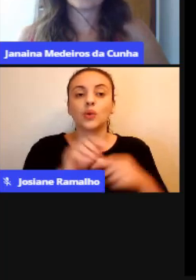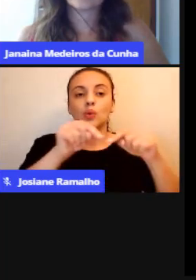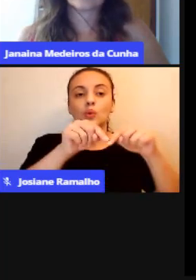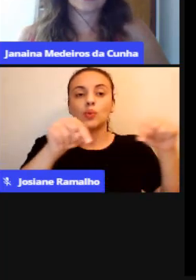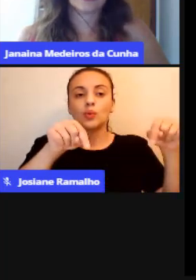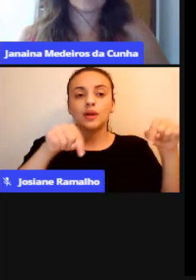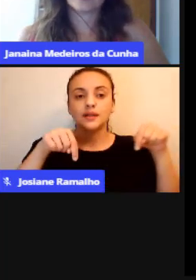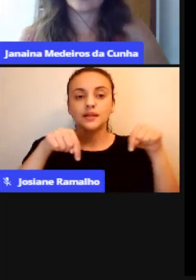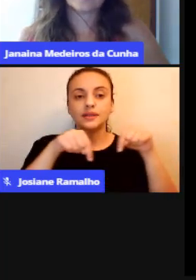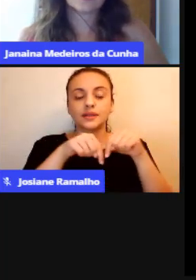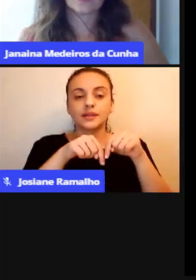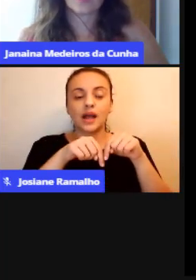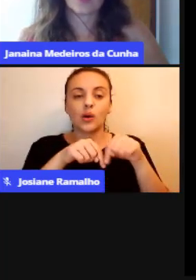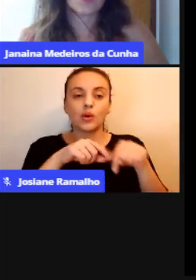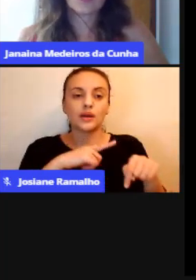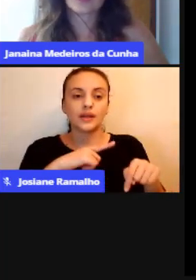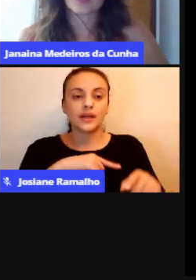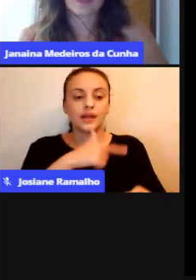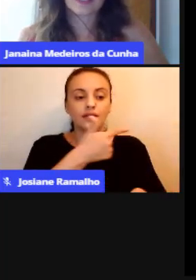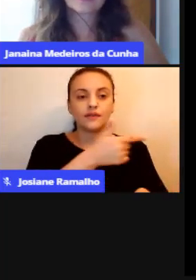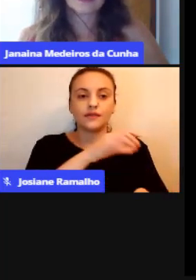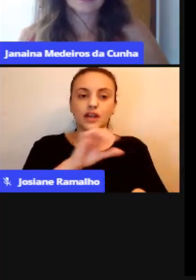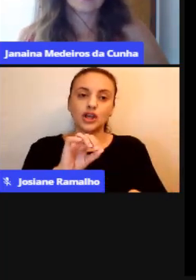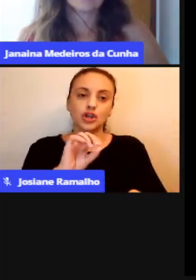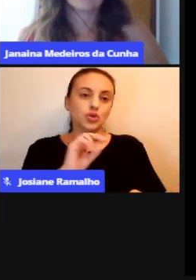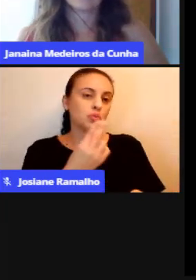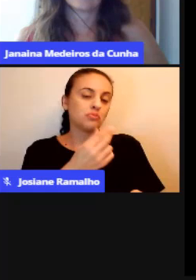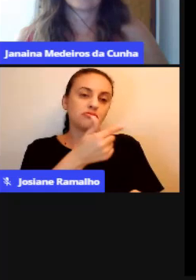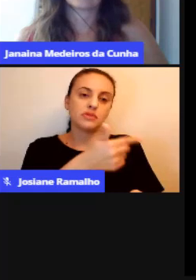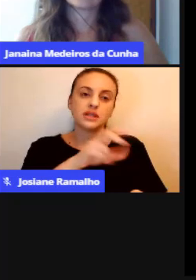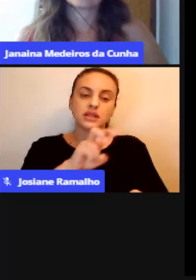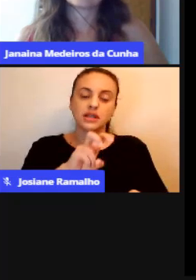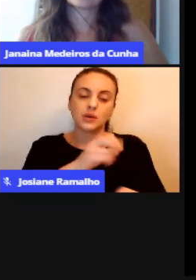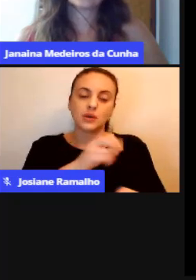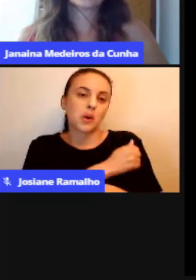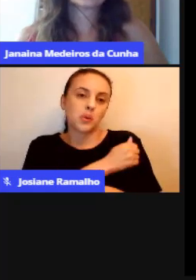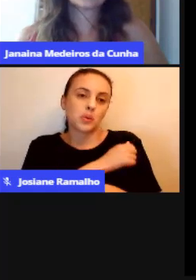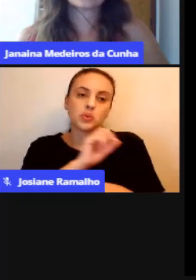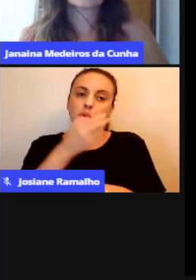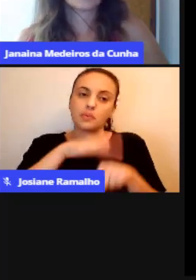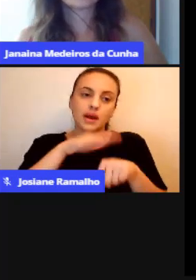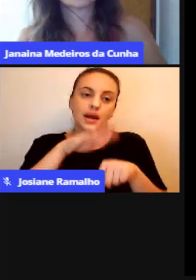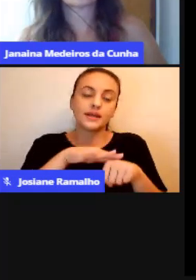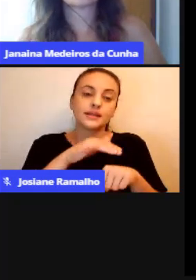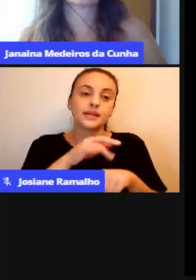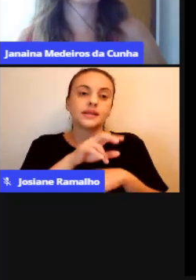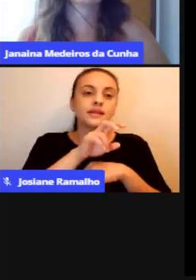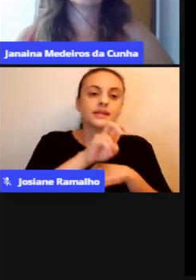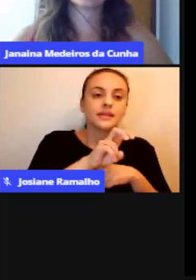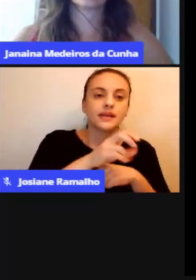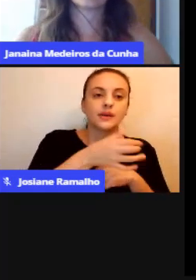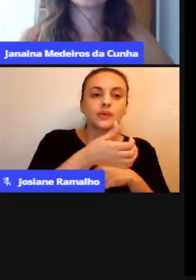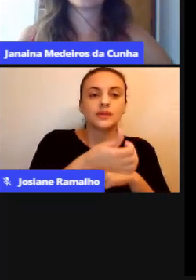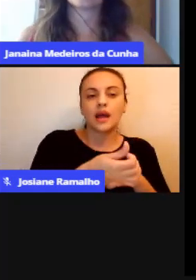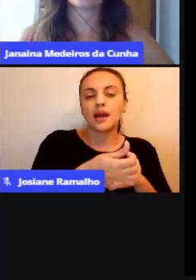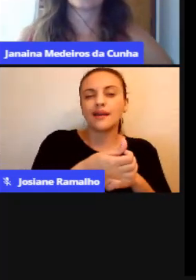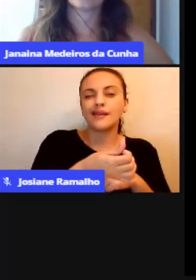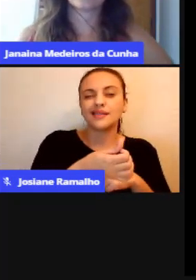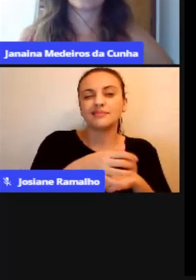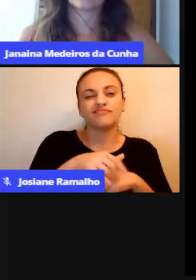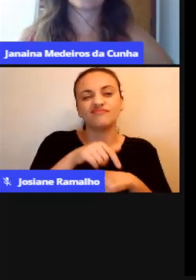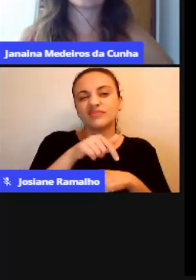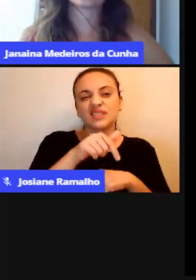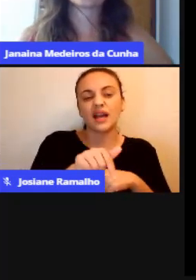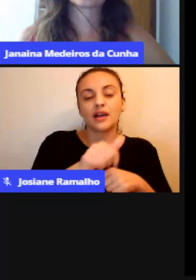de, sei lá, 20, 25 alunos ou mais, 5, 6, 7 consegue ter aquela